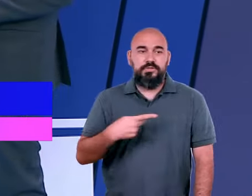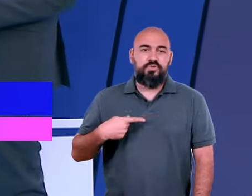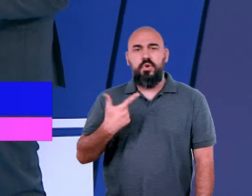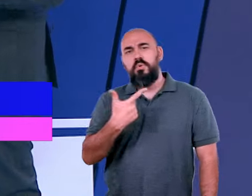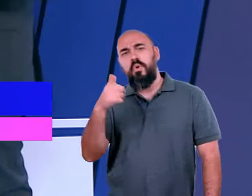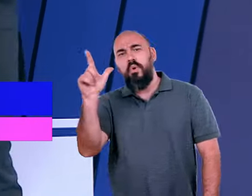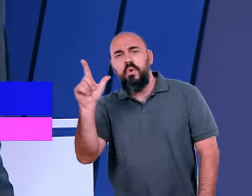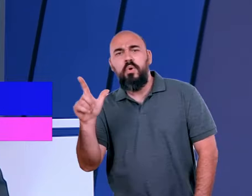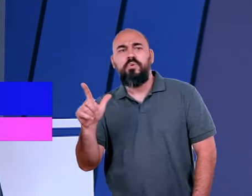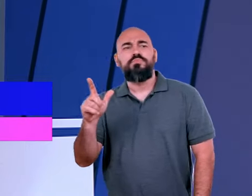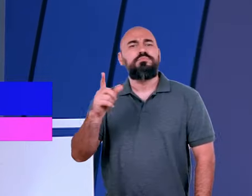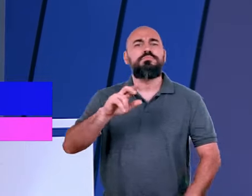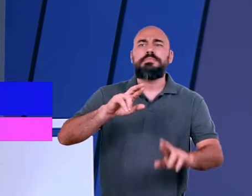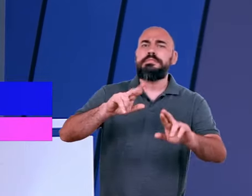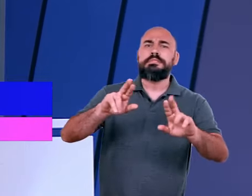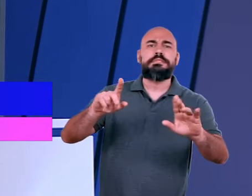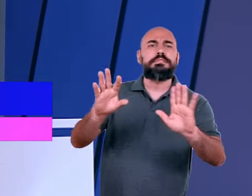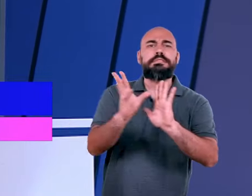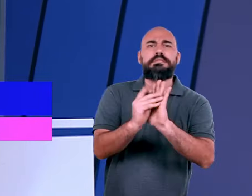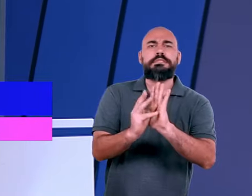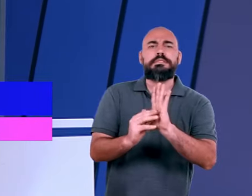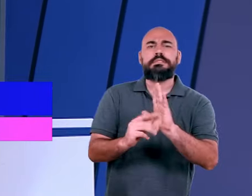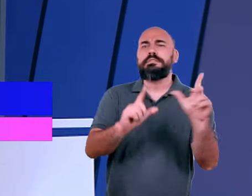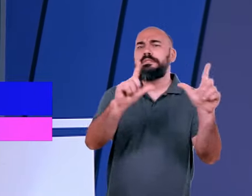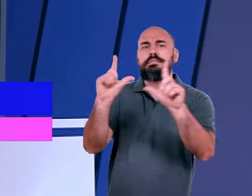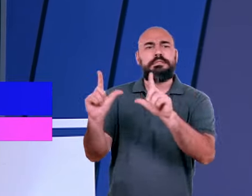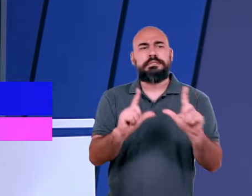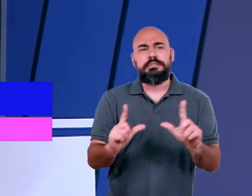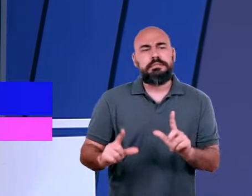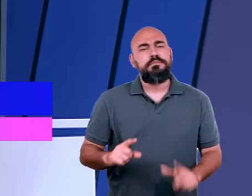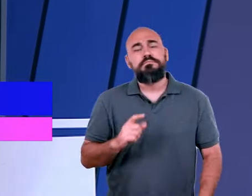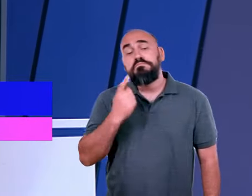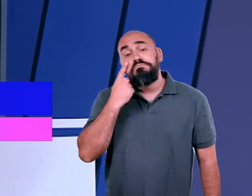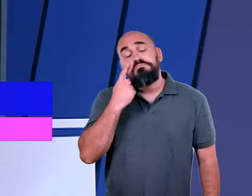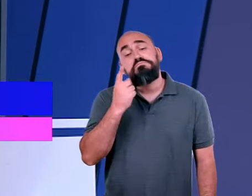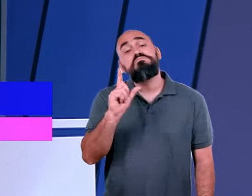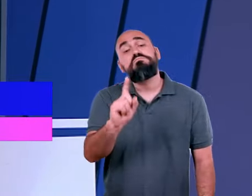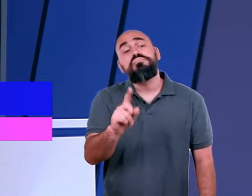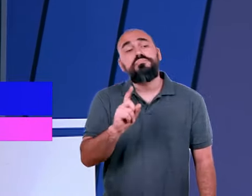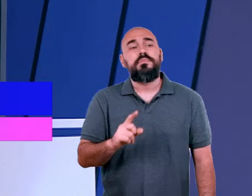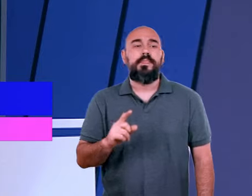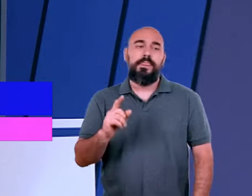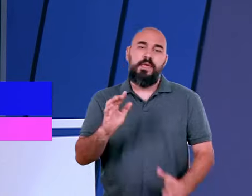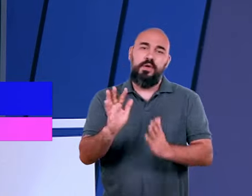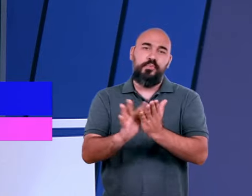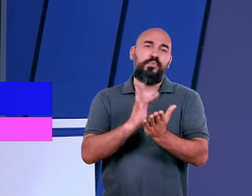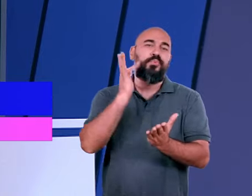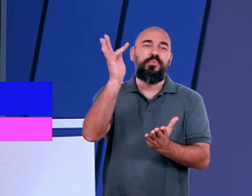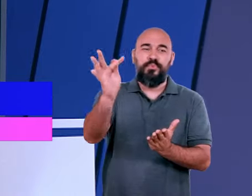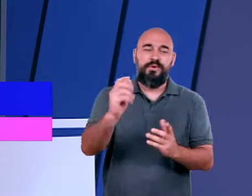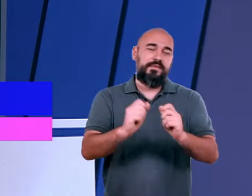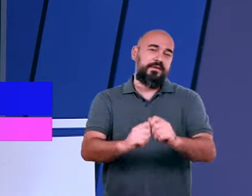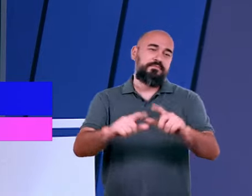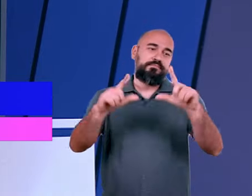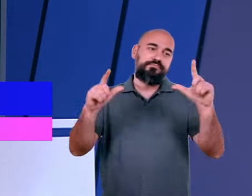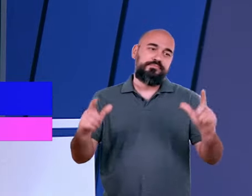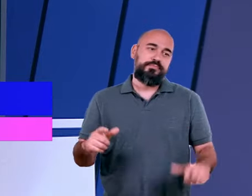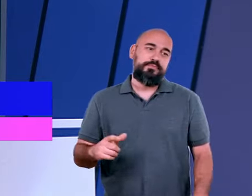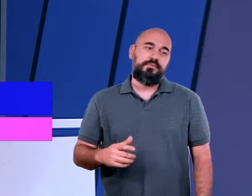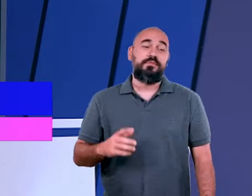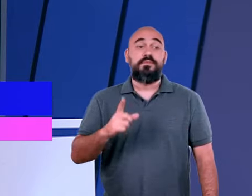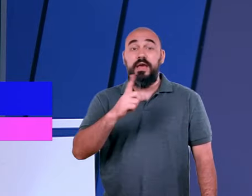Kleber Gonçalves. Então tem vários conteúdos e materiais à sua disposição. Você clica aqui no Arena do Futuro e então vai